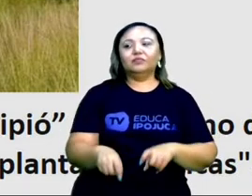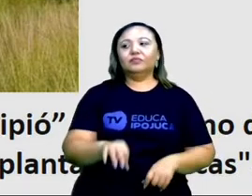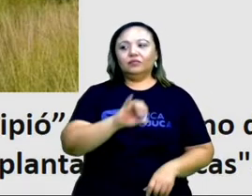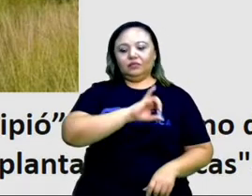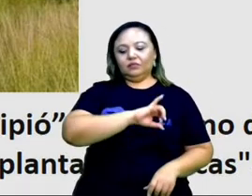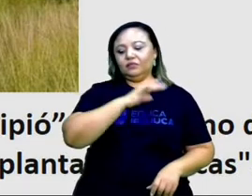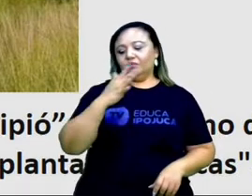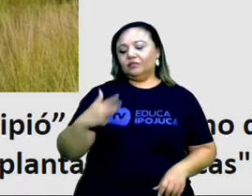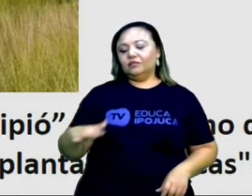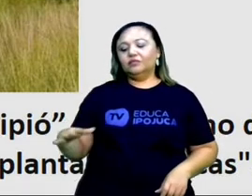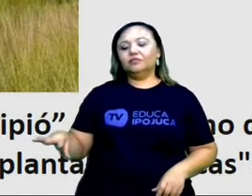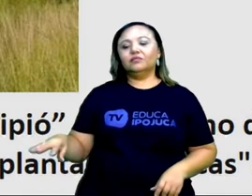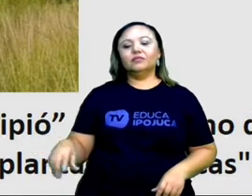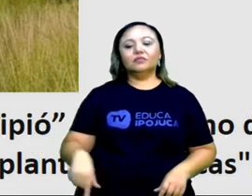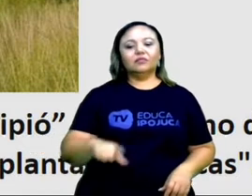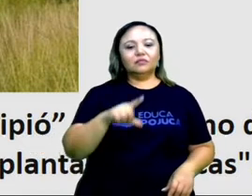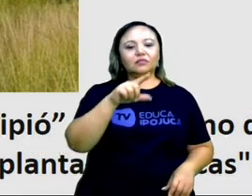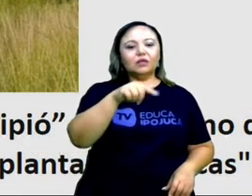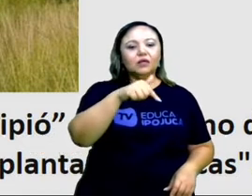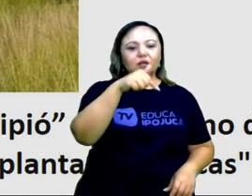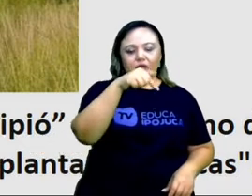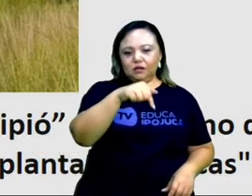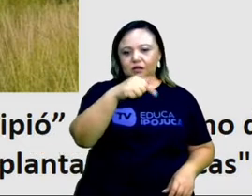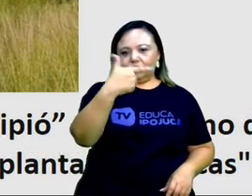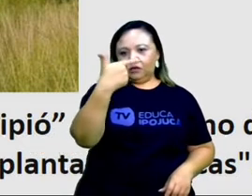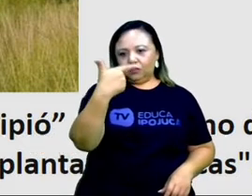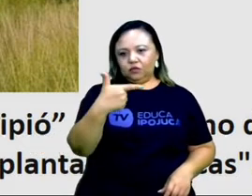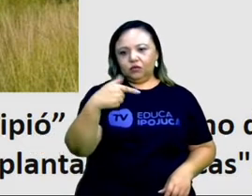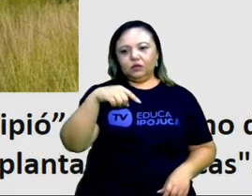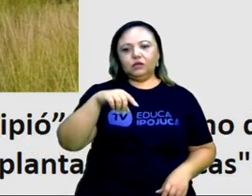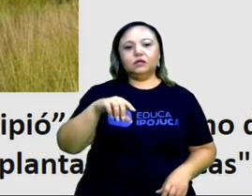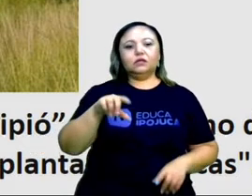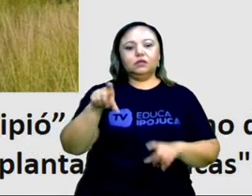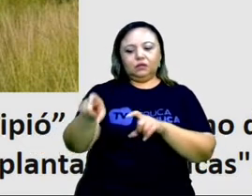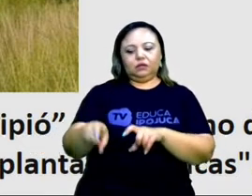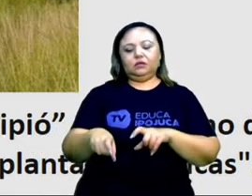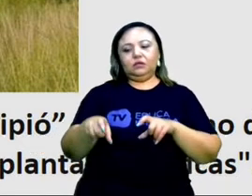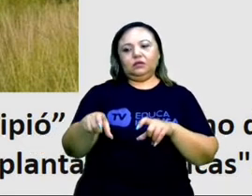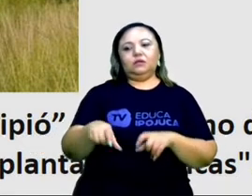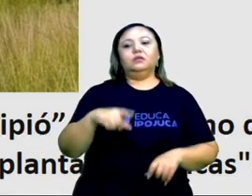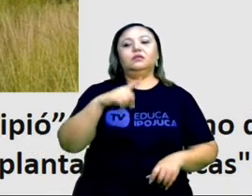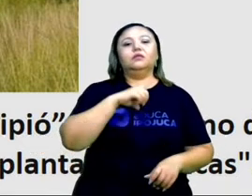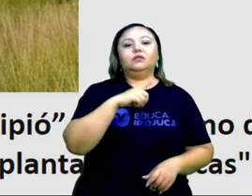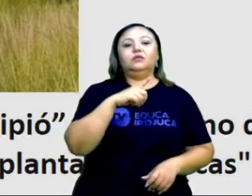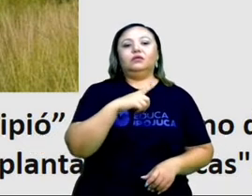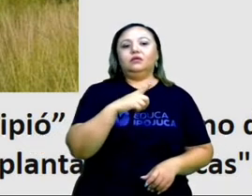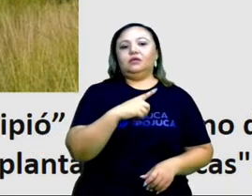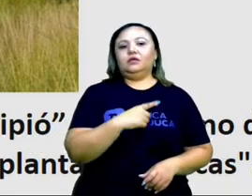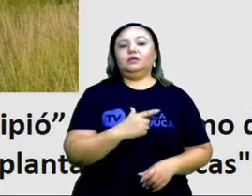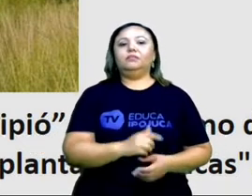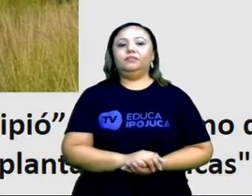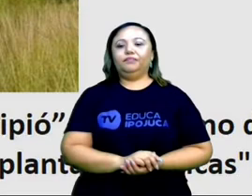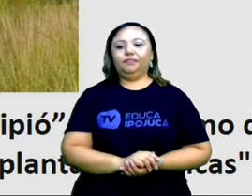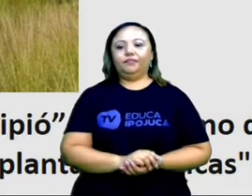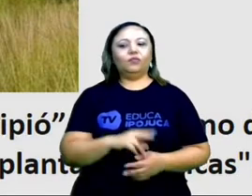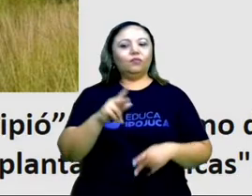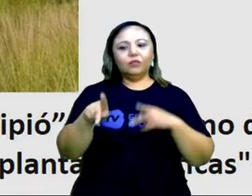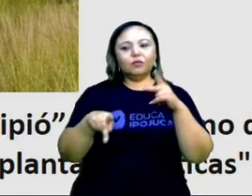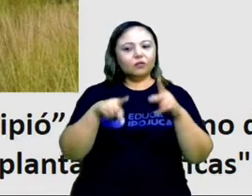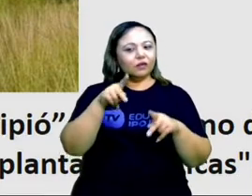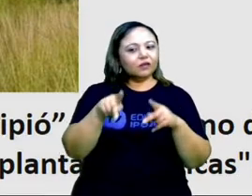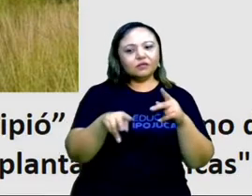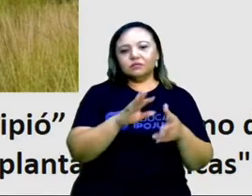Ipojuca tem 72 engenhos ativos, ou seja, que funcionam.